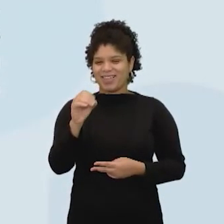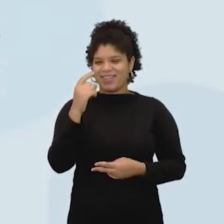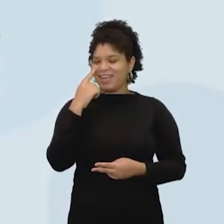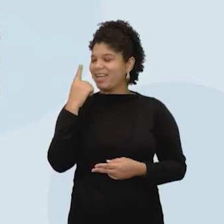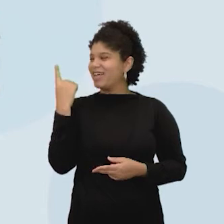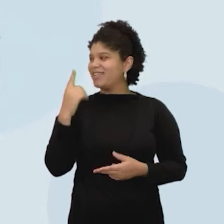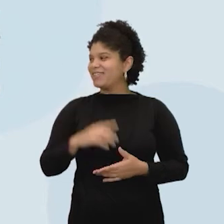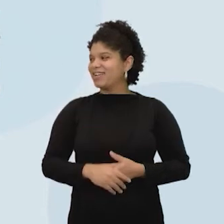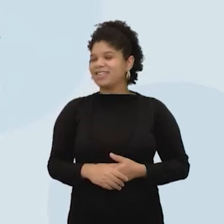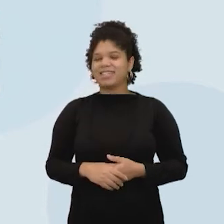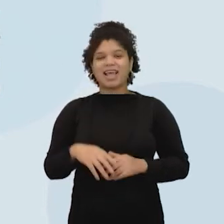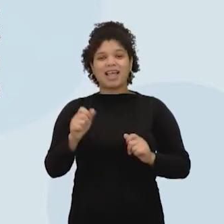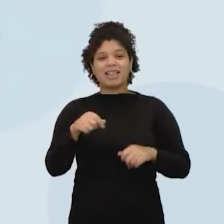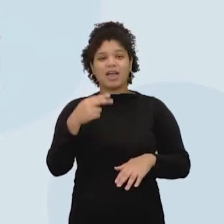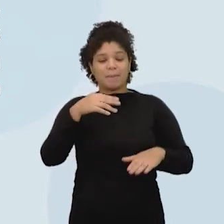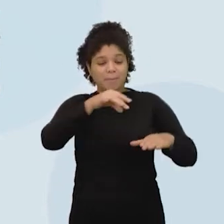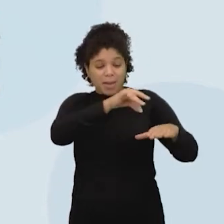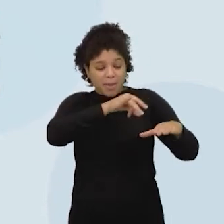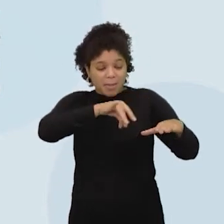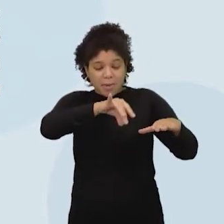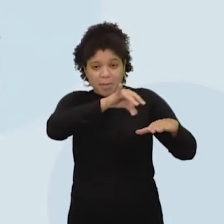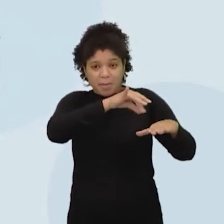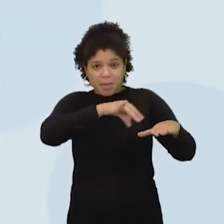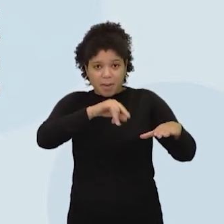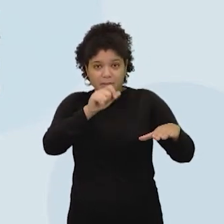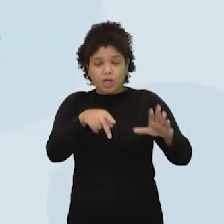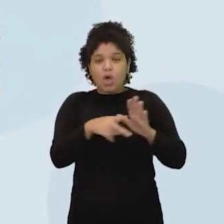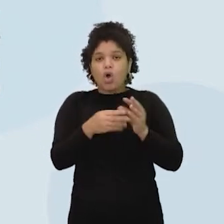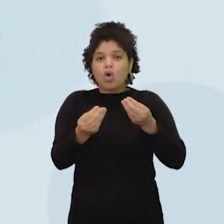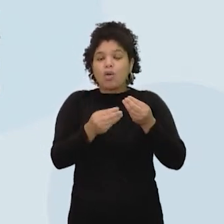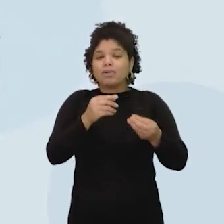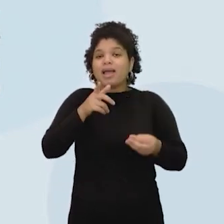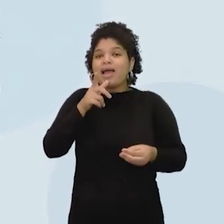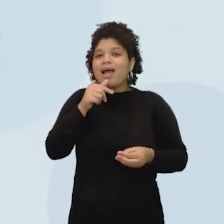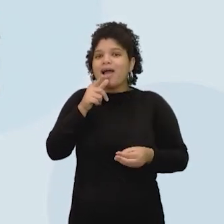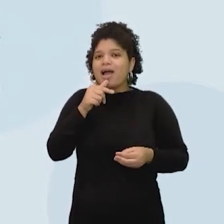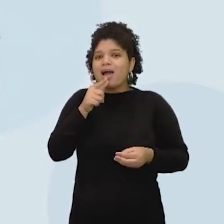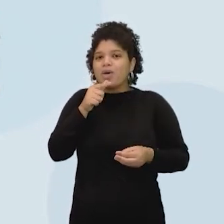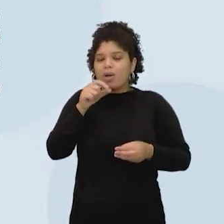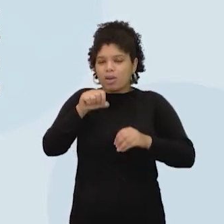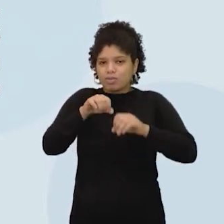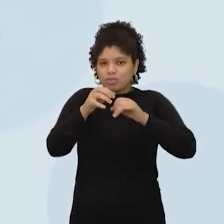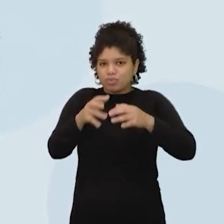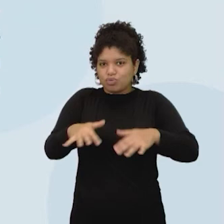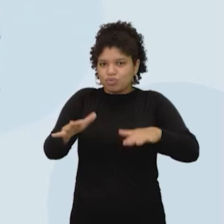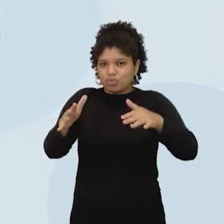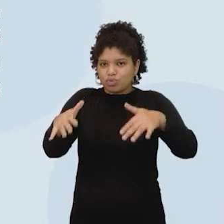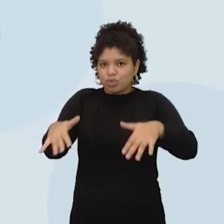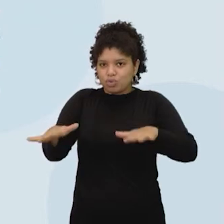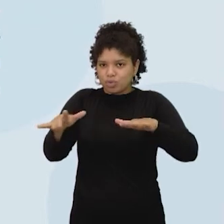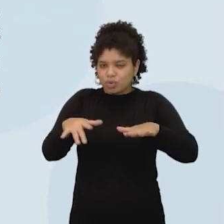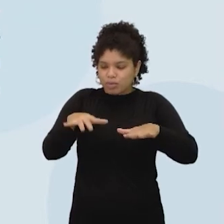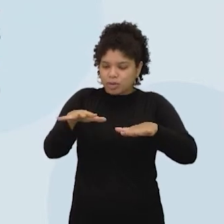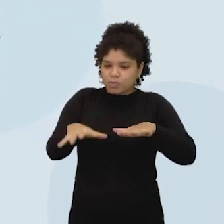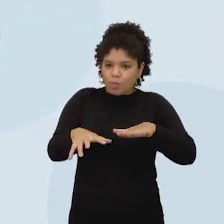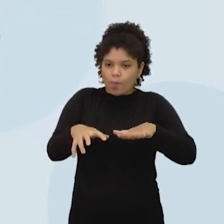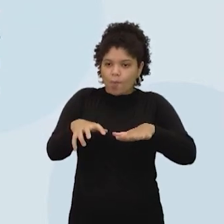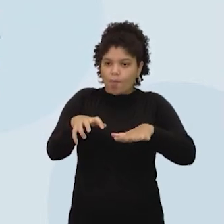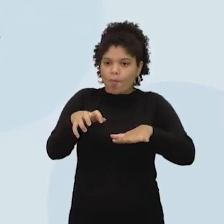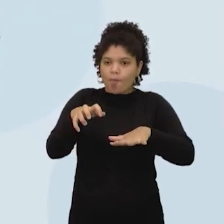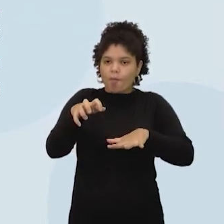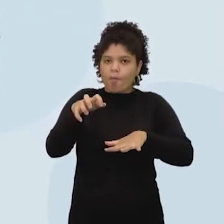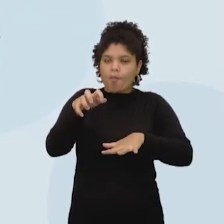de obtenção do cloreto de sódio dá-se pela evaporação da água do mar. Então, ele é extraído geralmente das regiões marinhas,